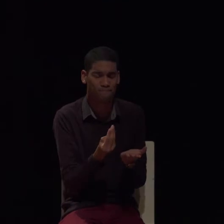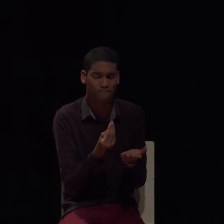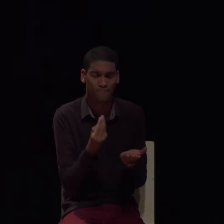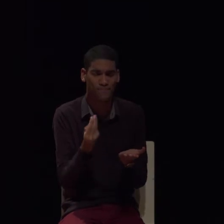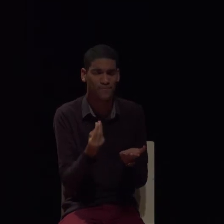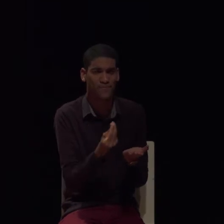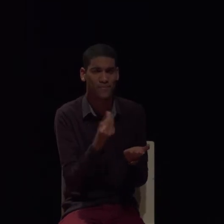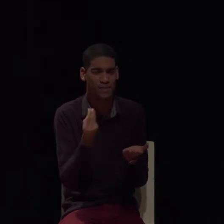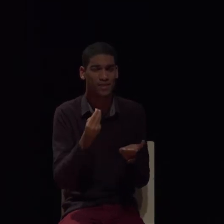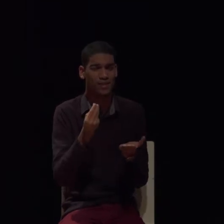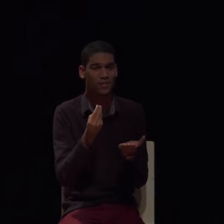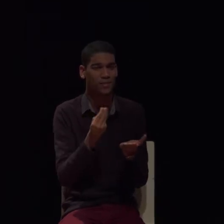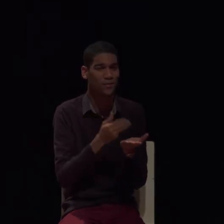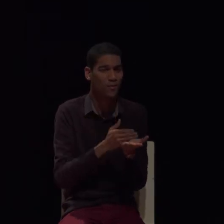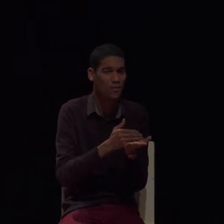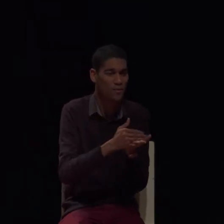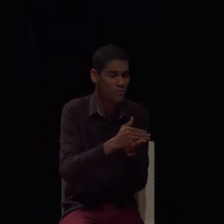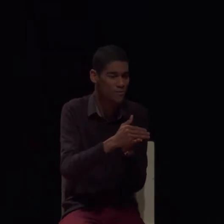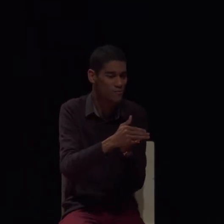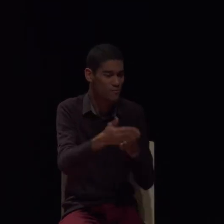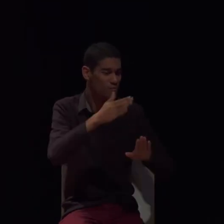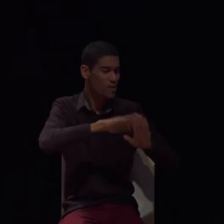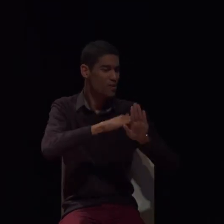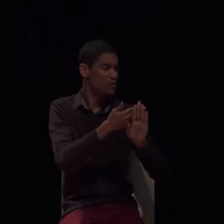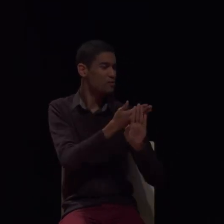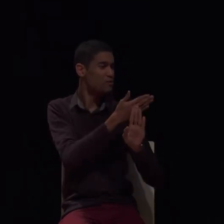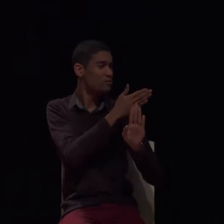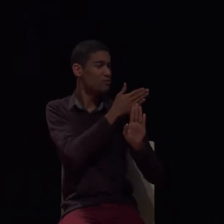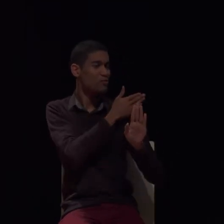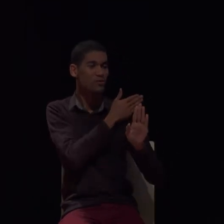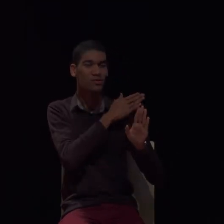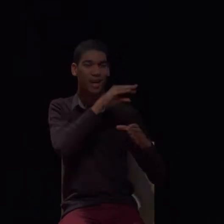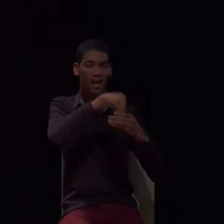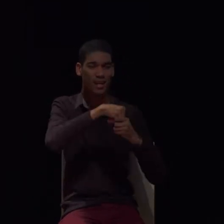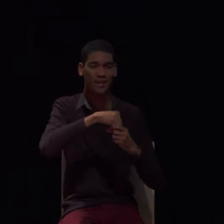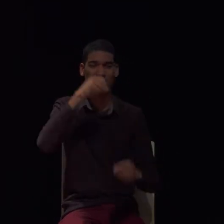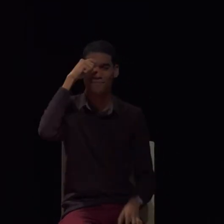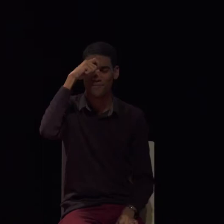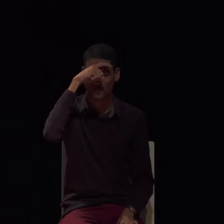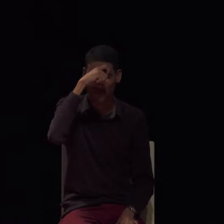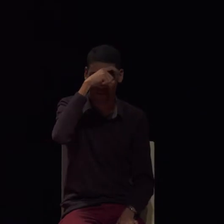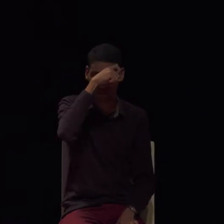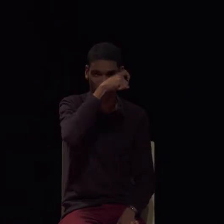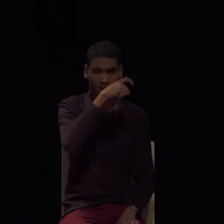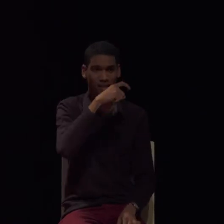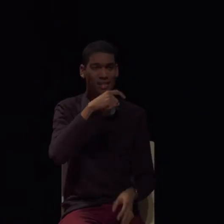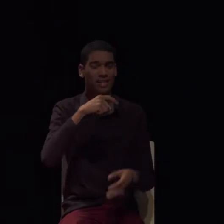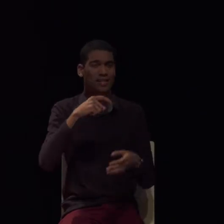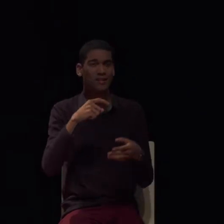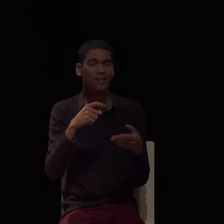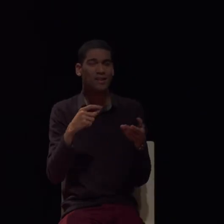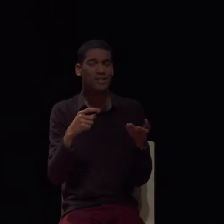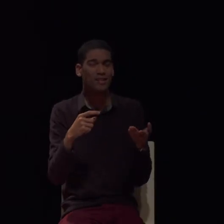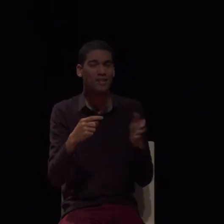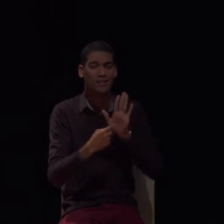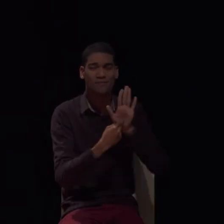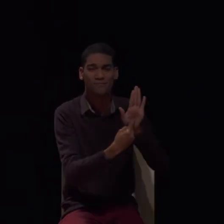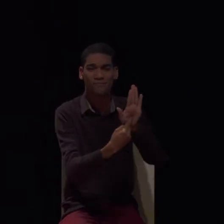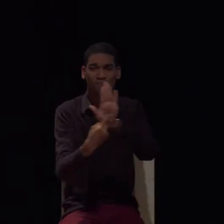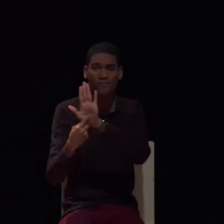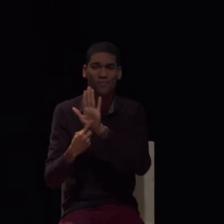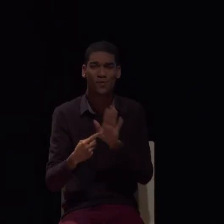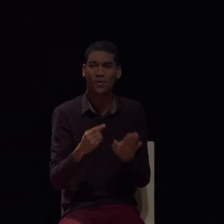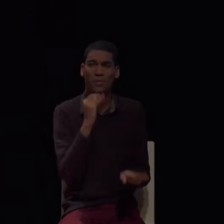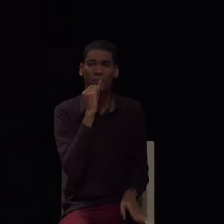nessa sociedade brasileira que tem uma dificuldade é intrínseca de s